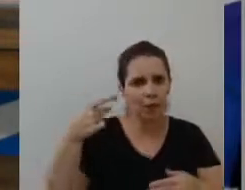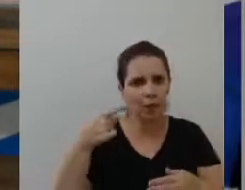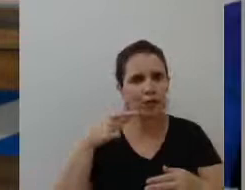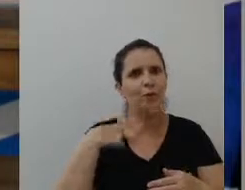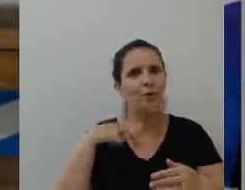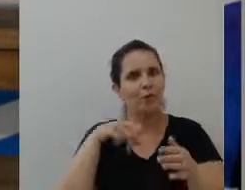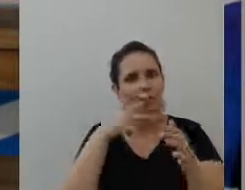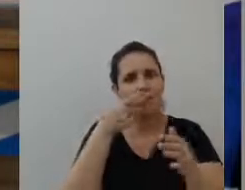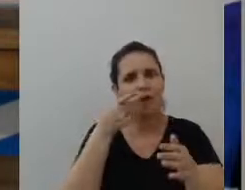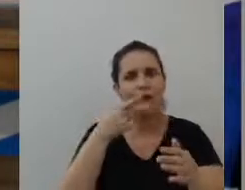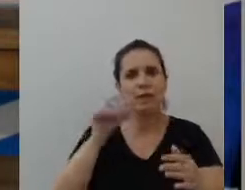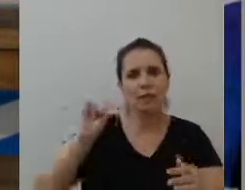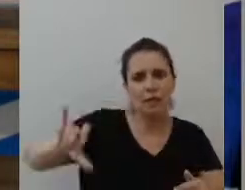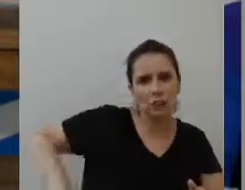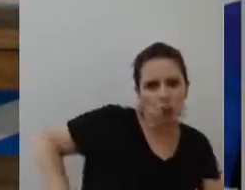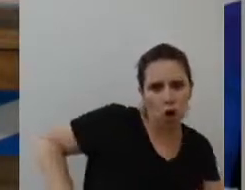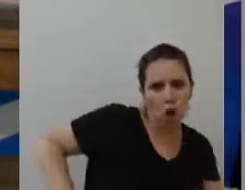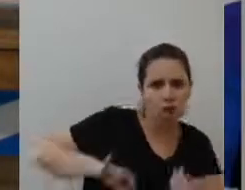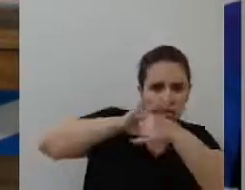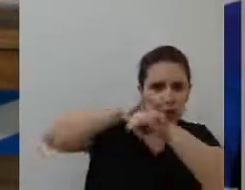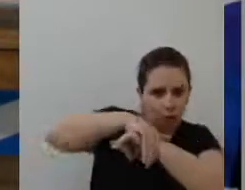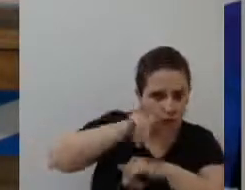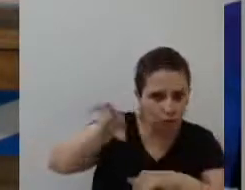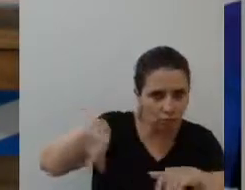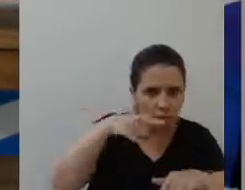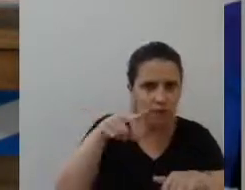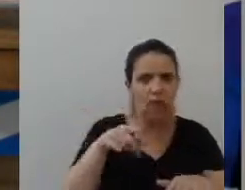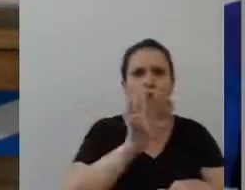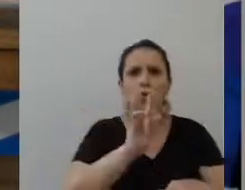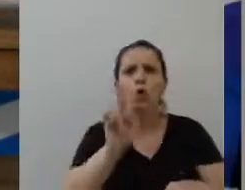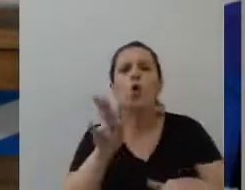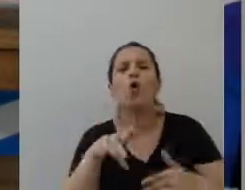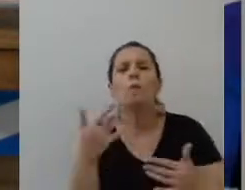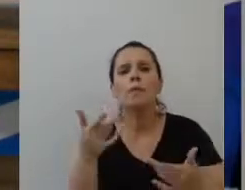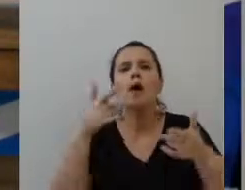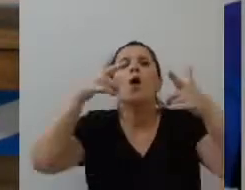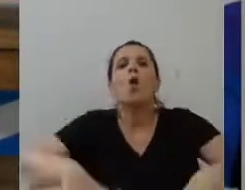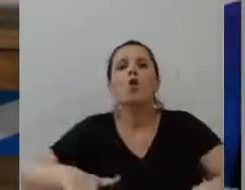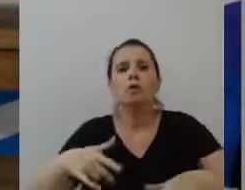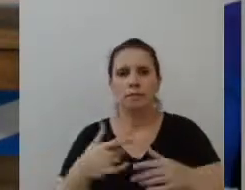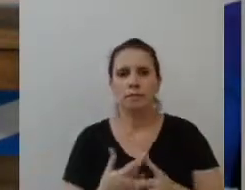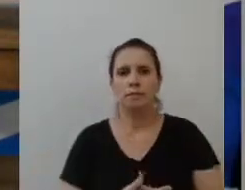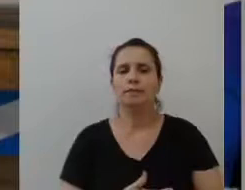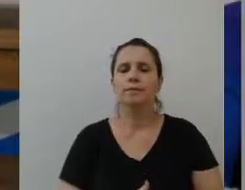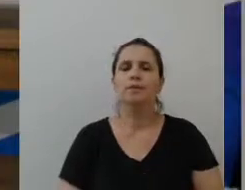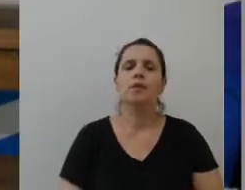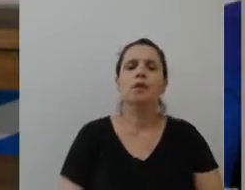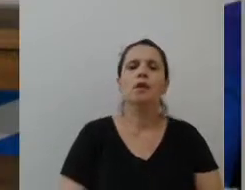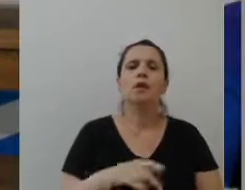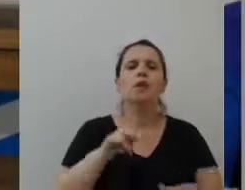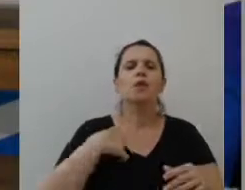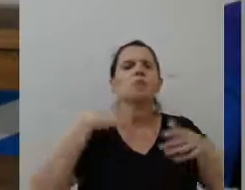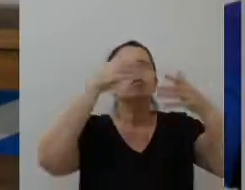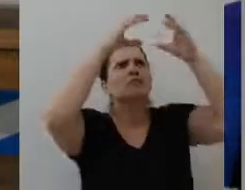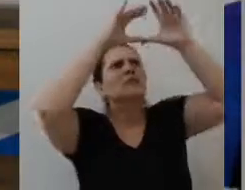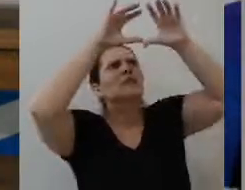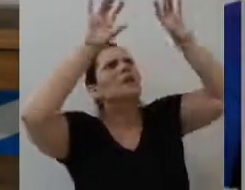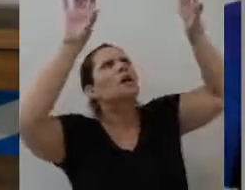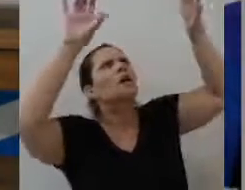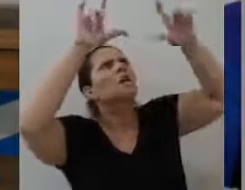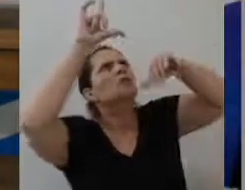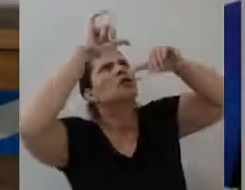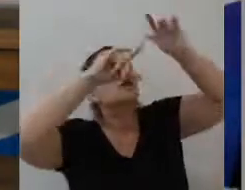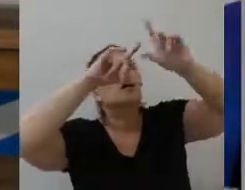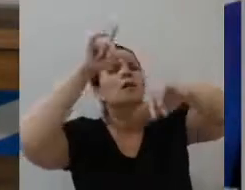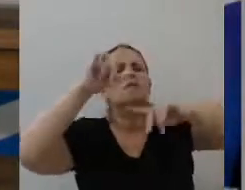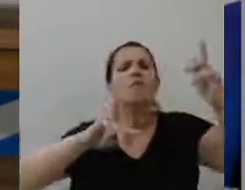aí também, que a gente vai comentar aqui. Tá? Não esquece de botar de onde está falando e o seu nome. Continuando. Nosso céu tem mais estrelas, nossas várzeas têm mais flores.